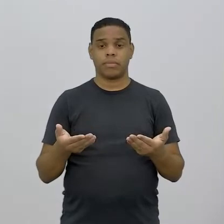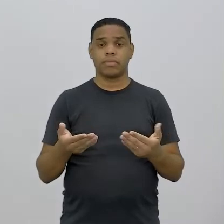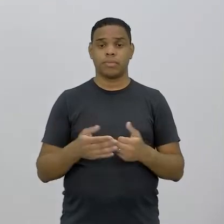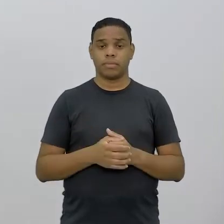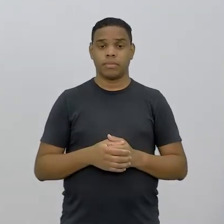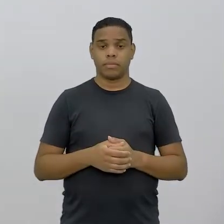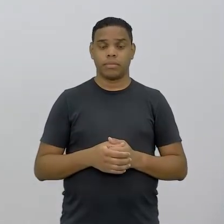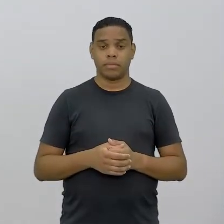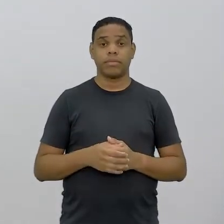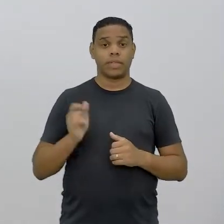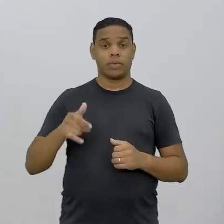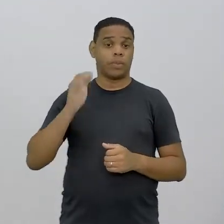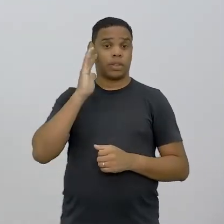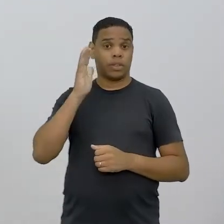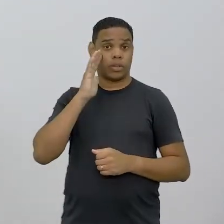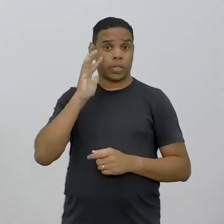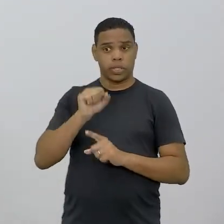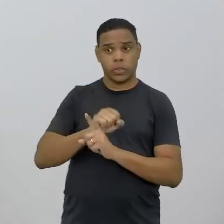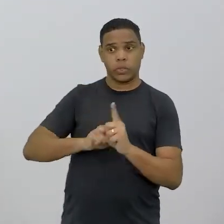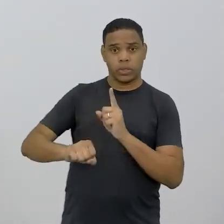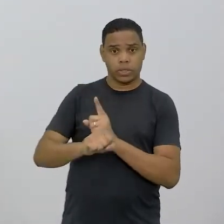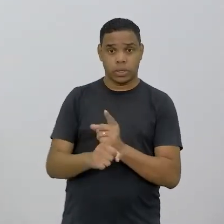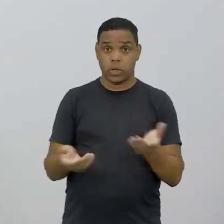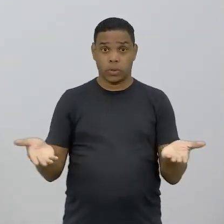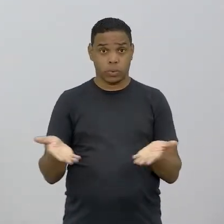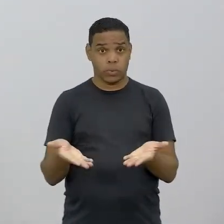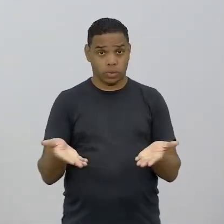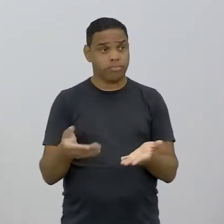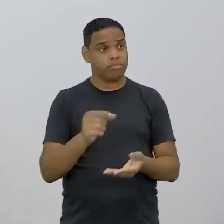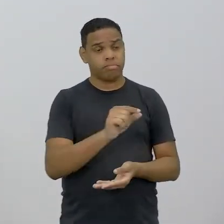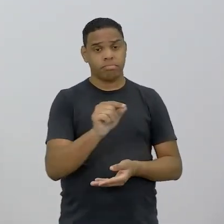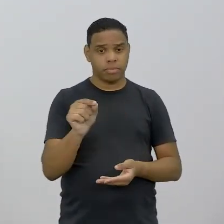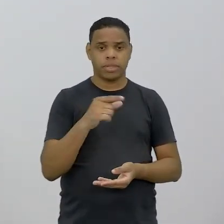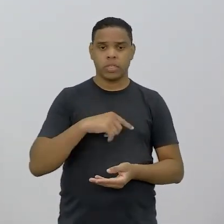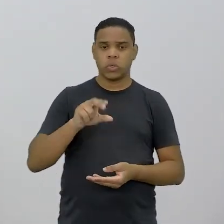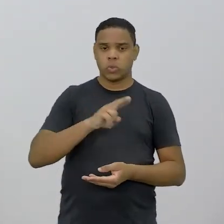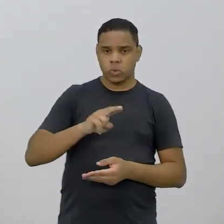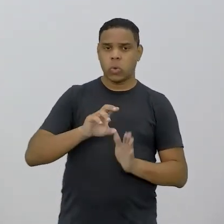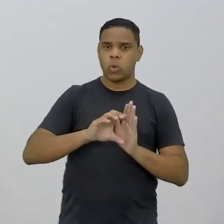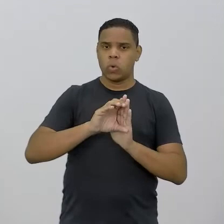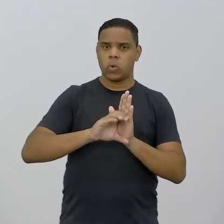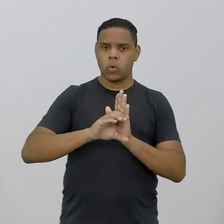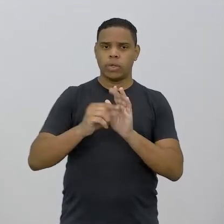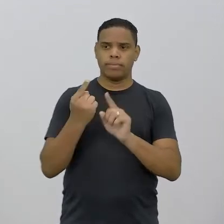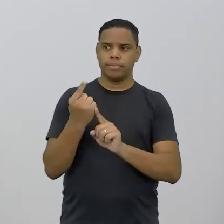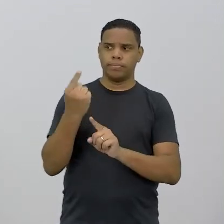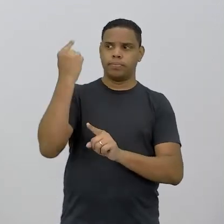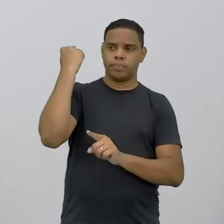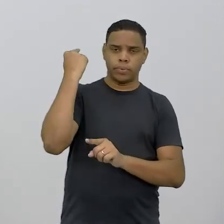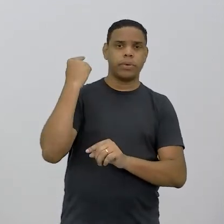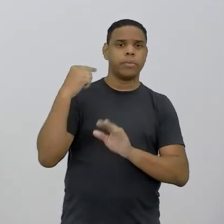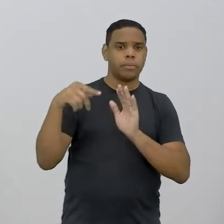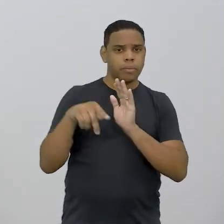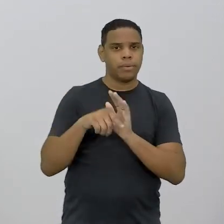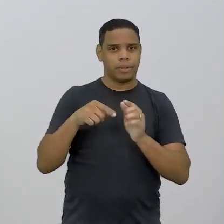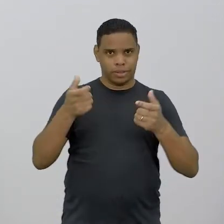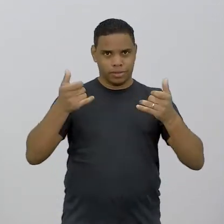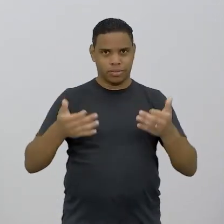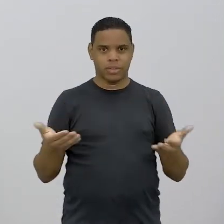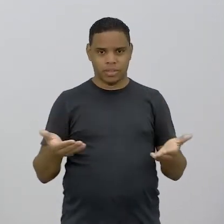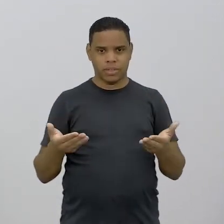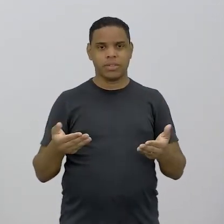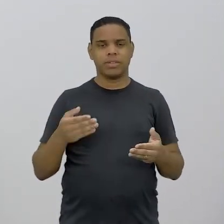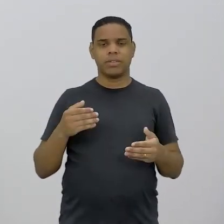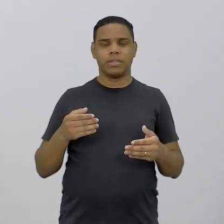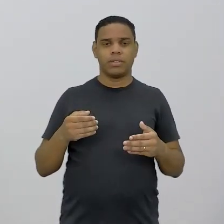nas teorias sociológicas atuais, são utilizados muitos conceitos sociológicos, como esses que eu falei, que